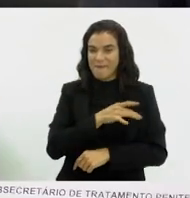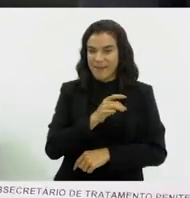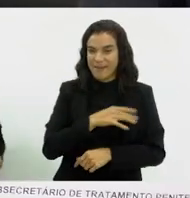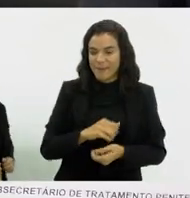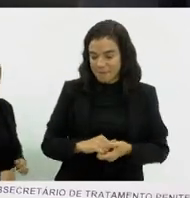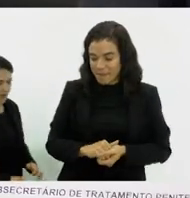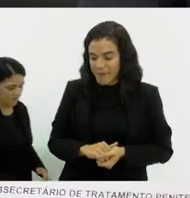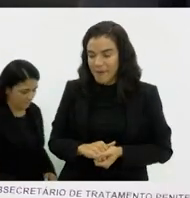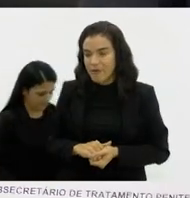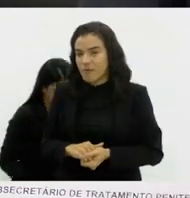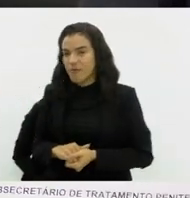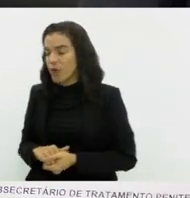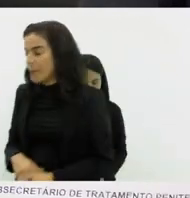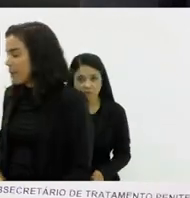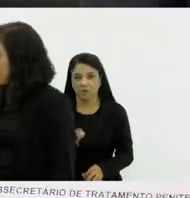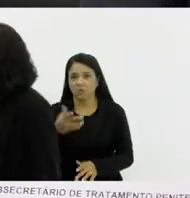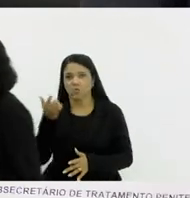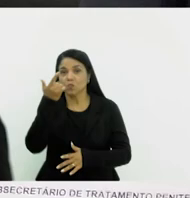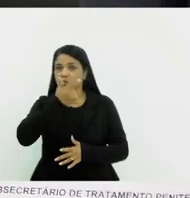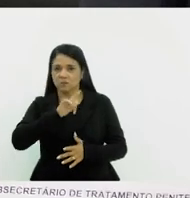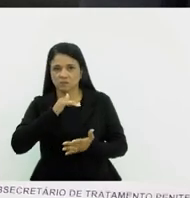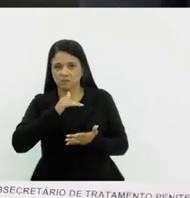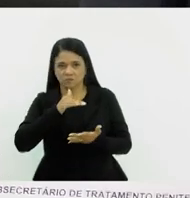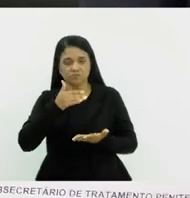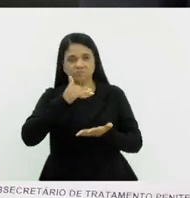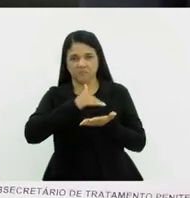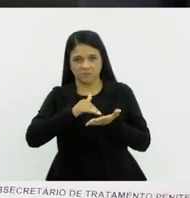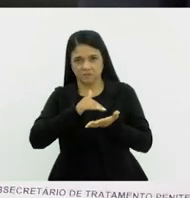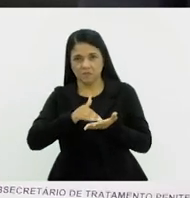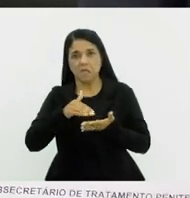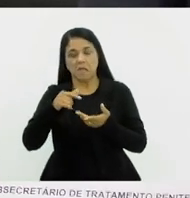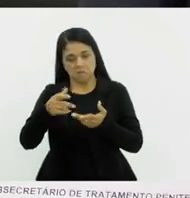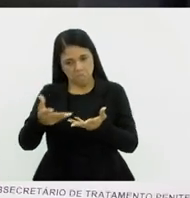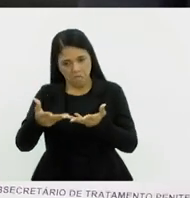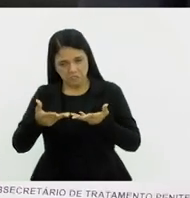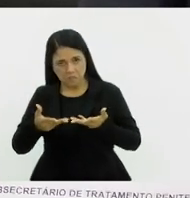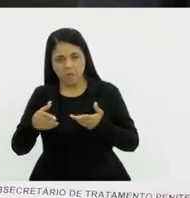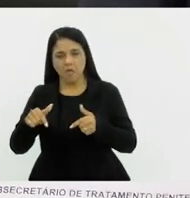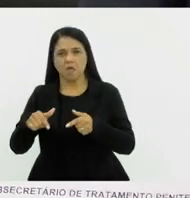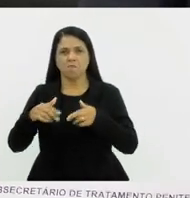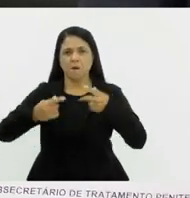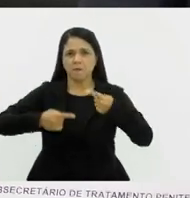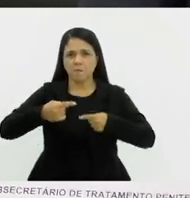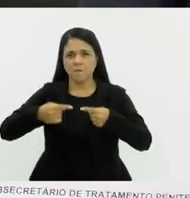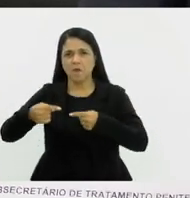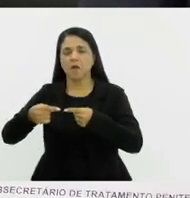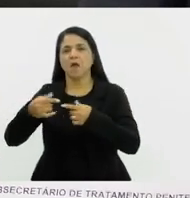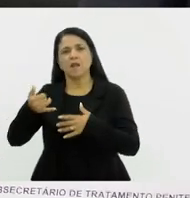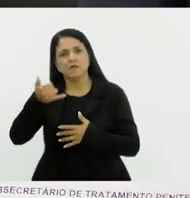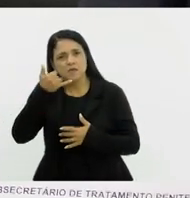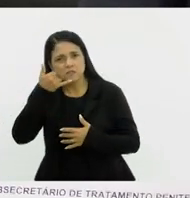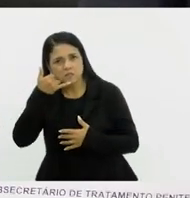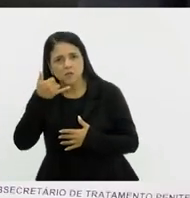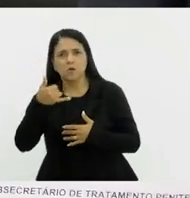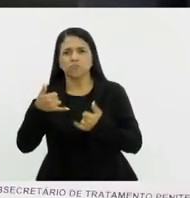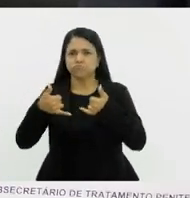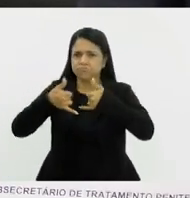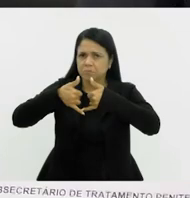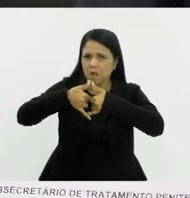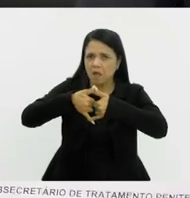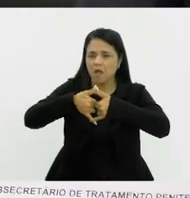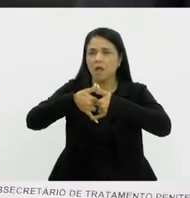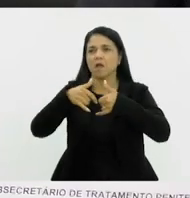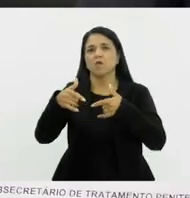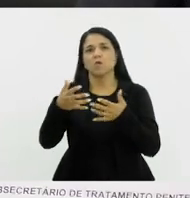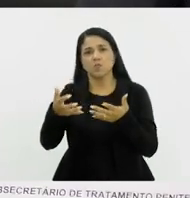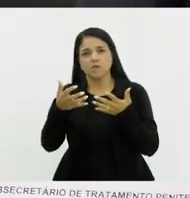consegui ainda, mas ela nenhuma, até agora ela está nos recebendo, as nossas negações, e aí eu queria estar colocando